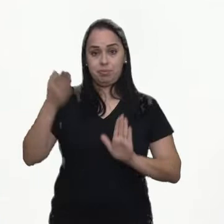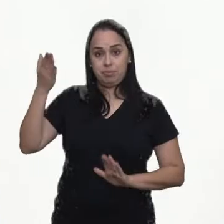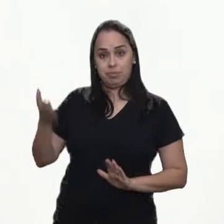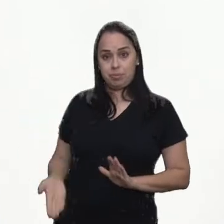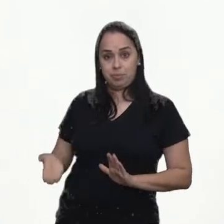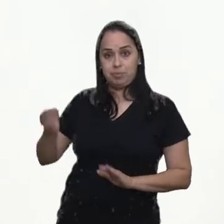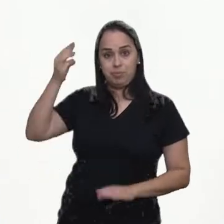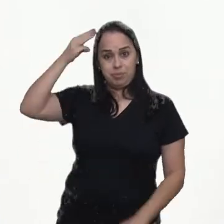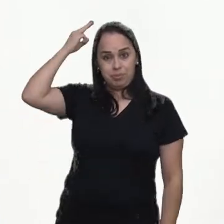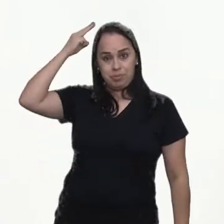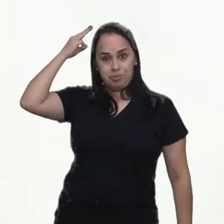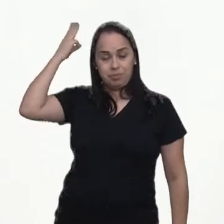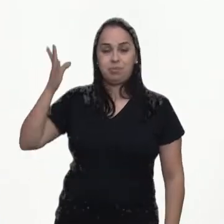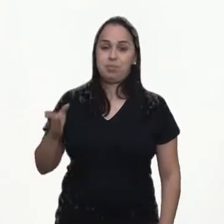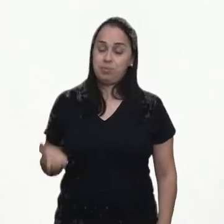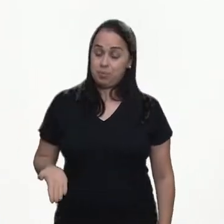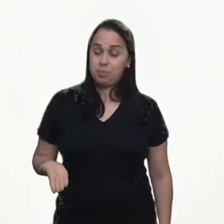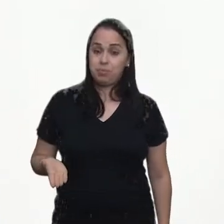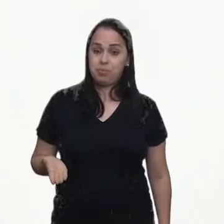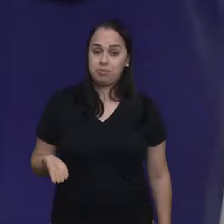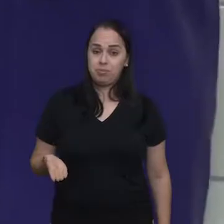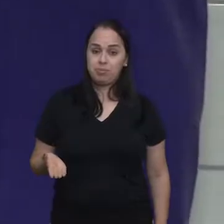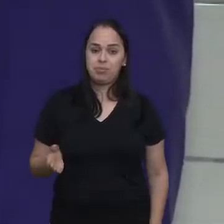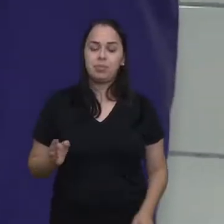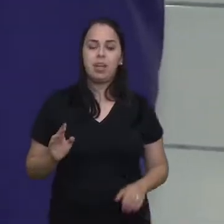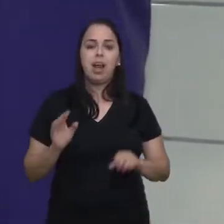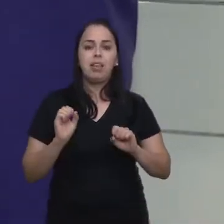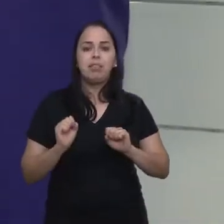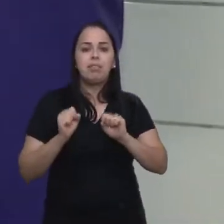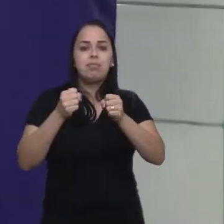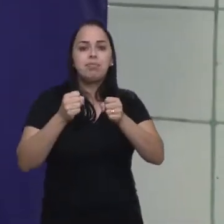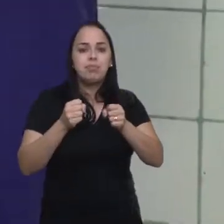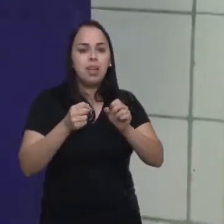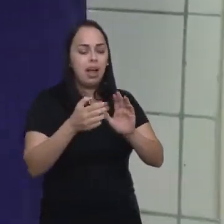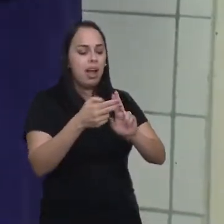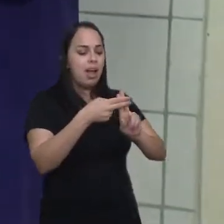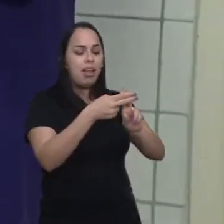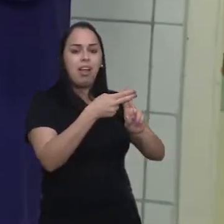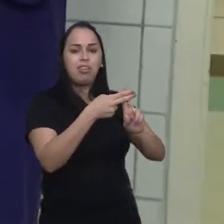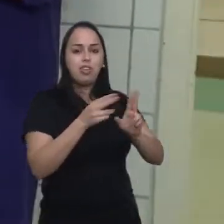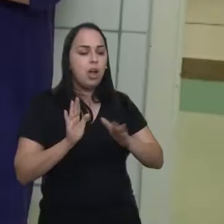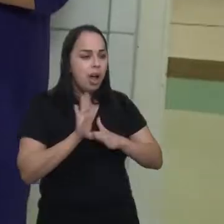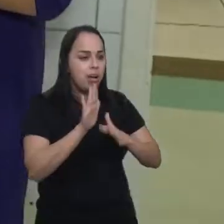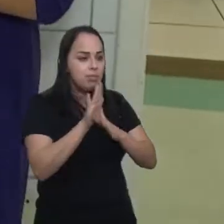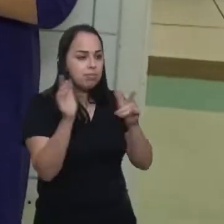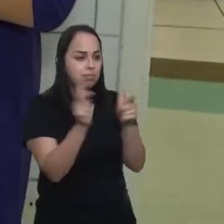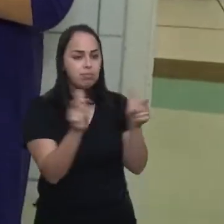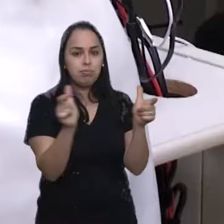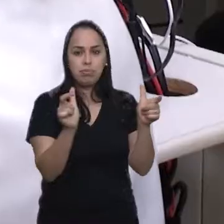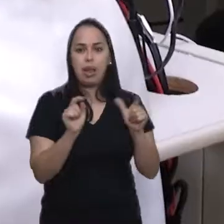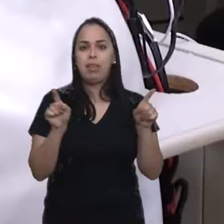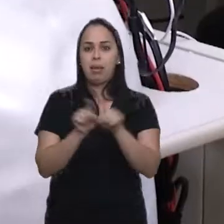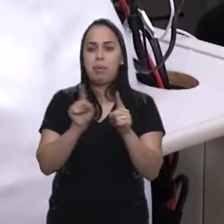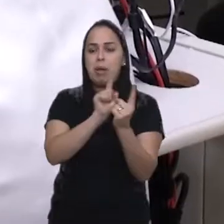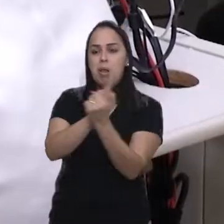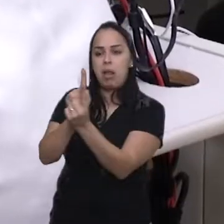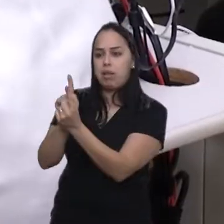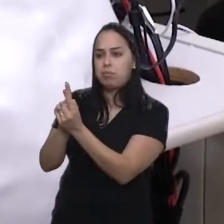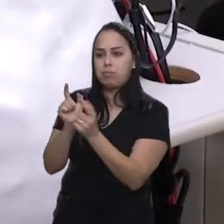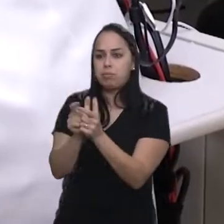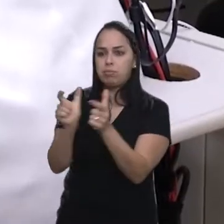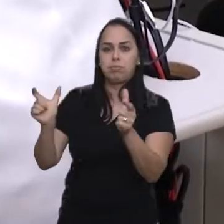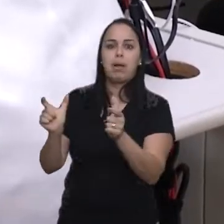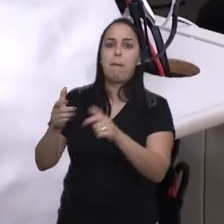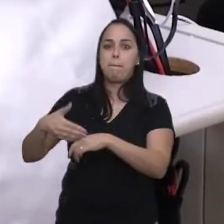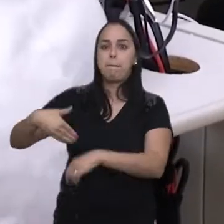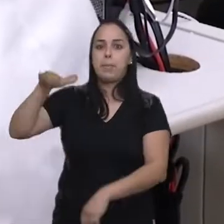é de autoria do vereador Milton Vieira Filho e visa fortalecer o SUS e dinamizar e ampliar a capacidade de